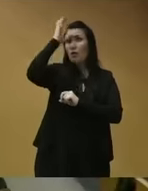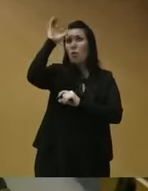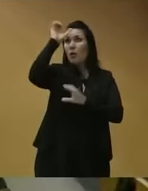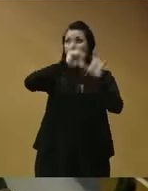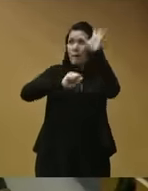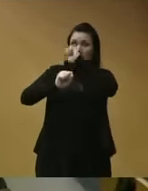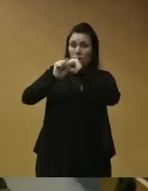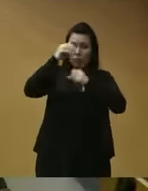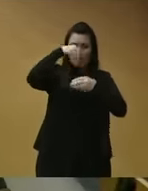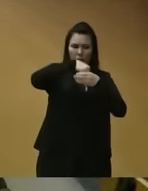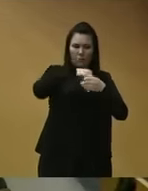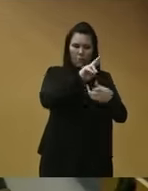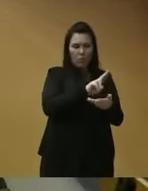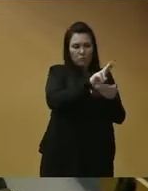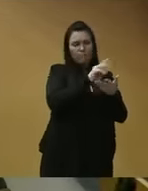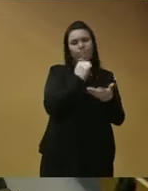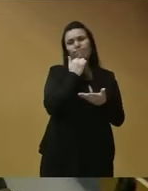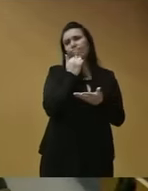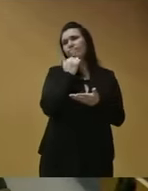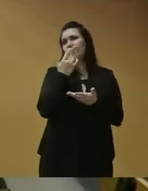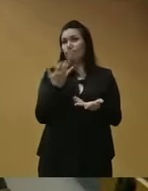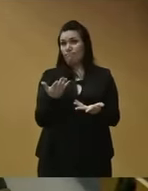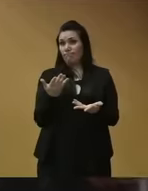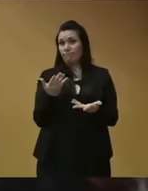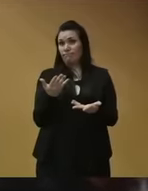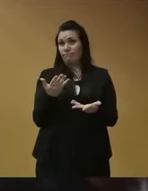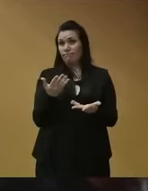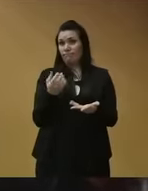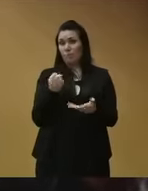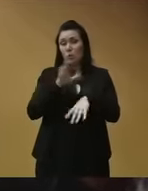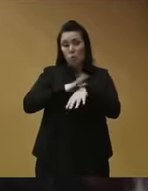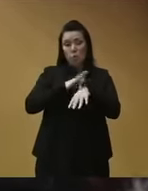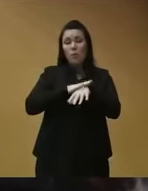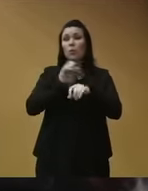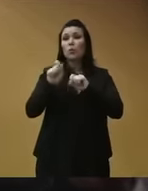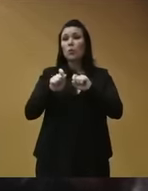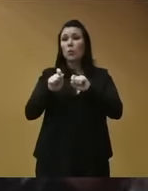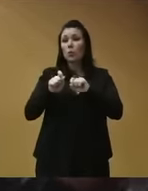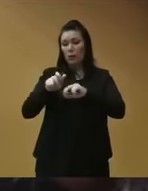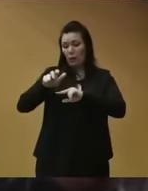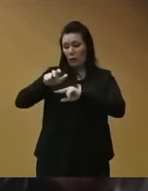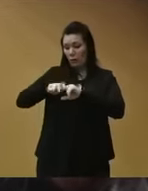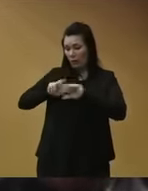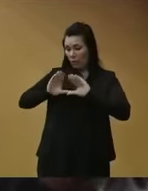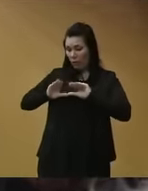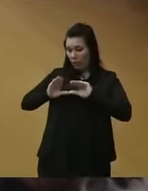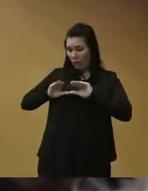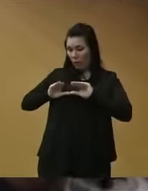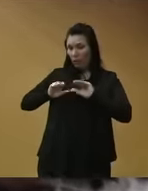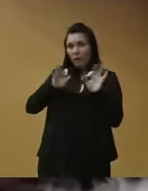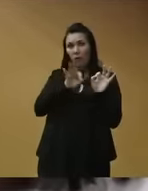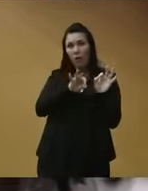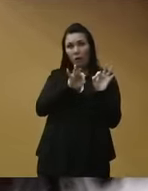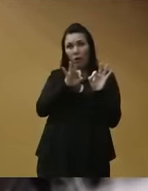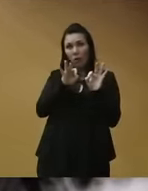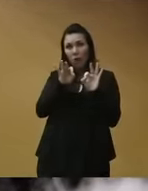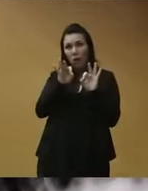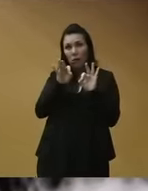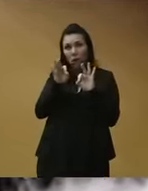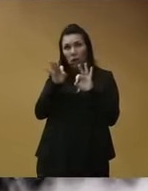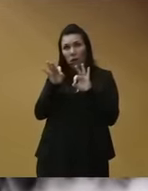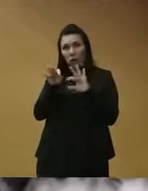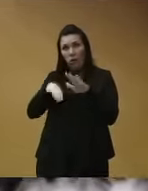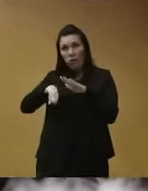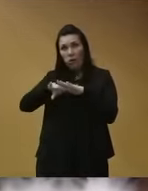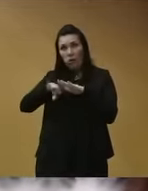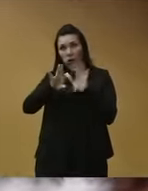remoto. Então, não riam do pai quando ele senta no controle e não consegue voltar para o jogo. Quanto menos esperam, são vocês pedindo